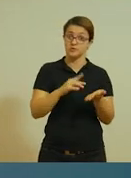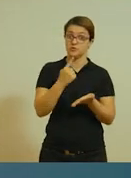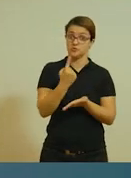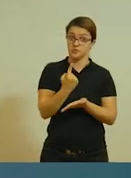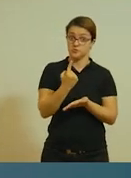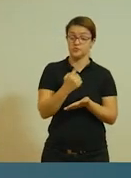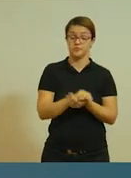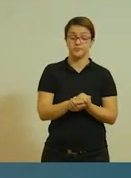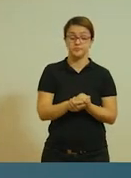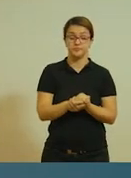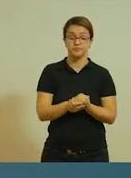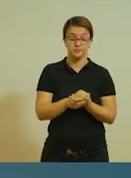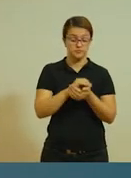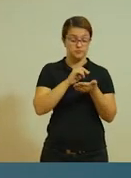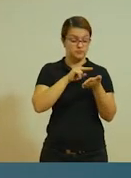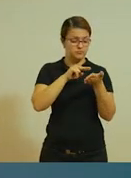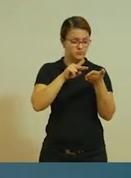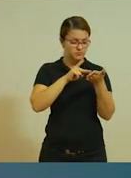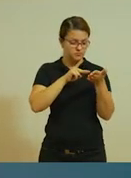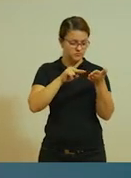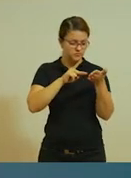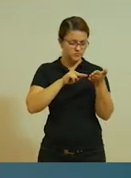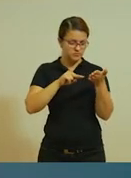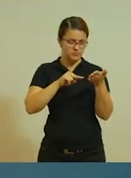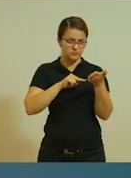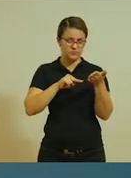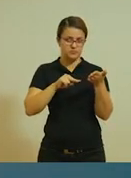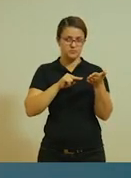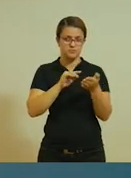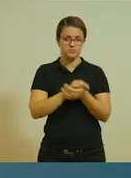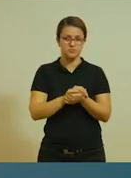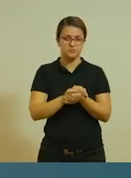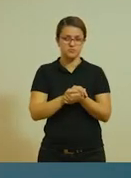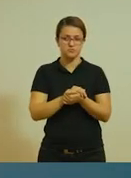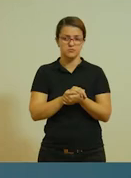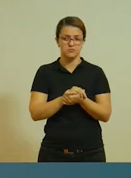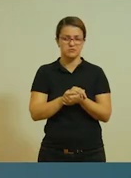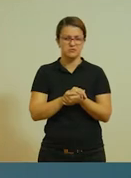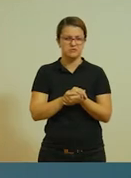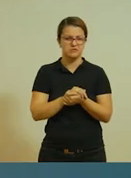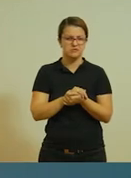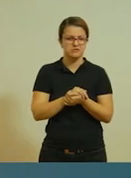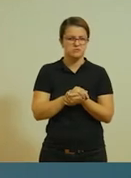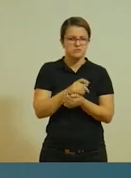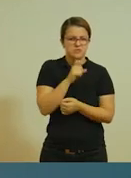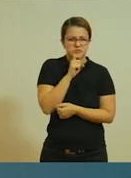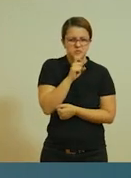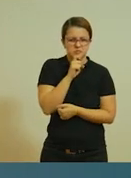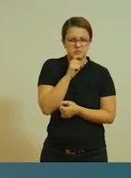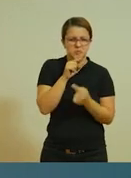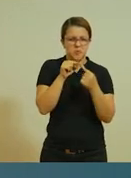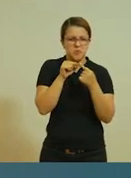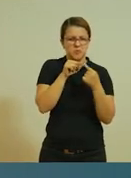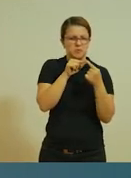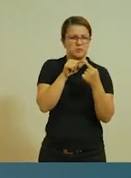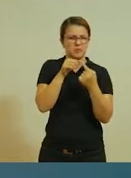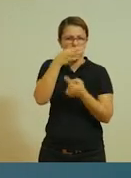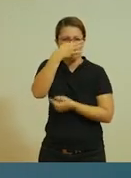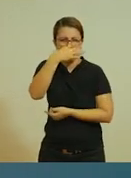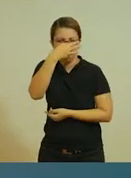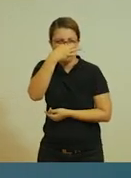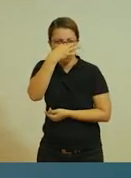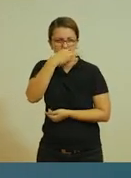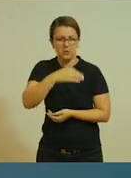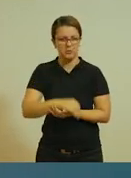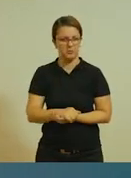vamos realizar a leitura do texto Inverno, rima com gripe. Então, ao realizar a leitura desse texto,